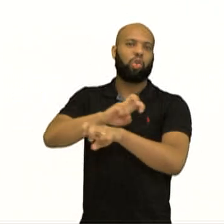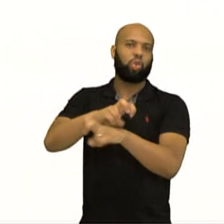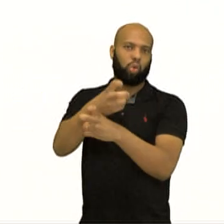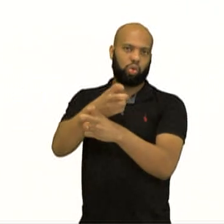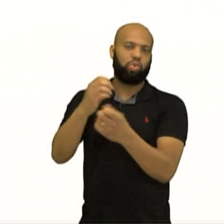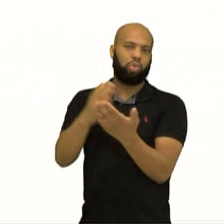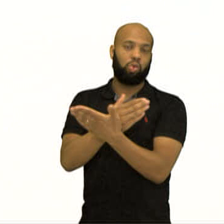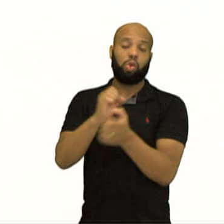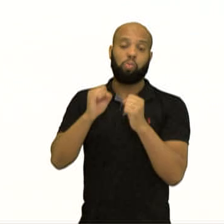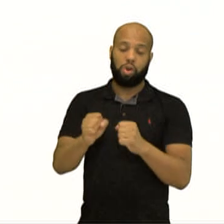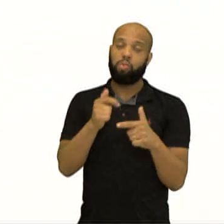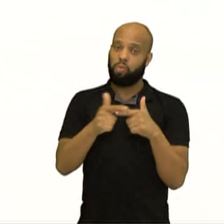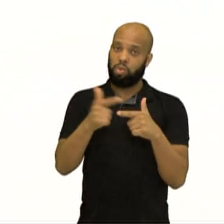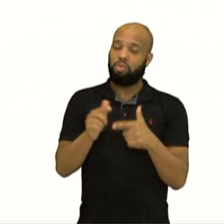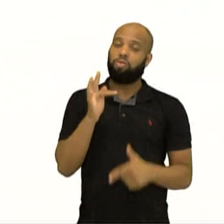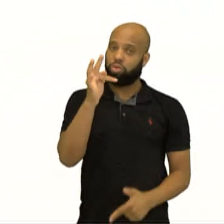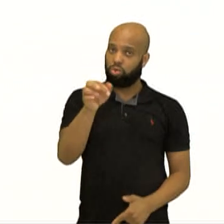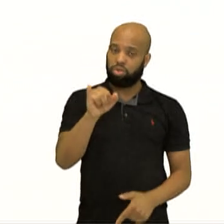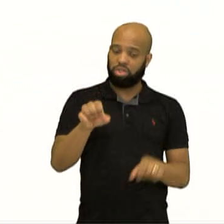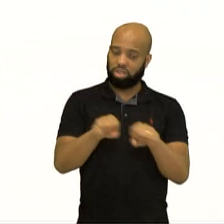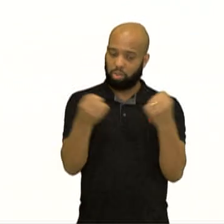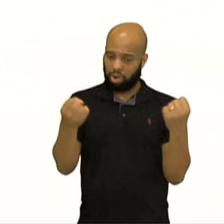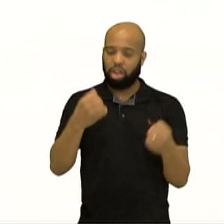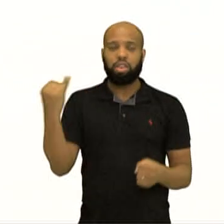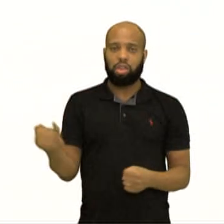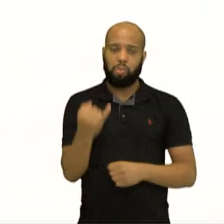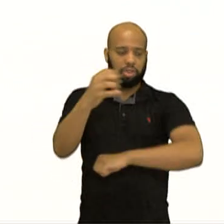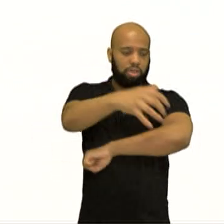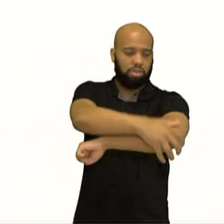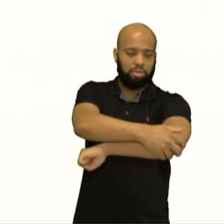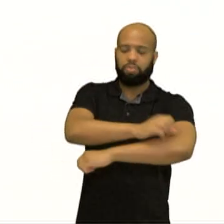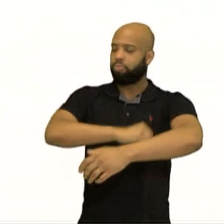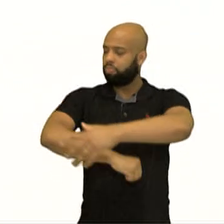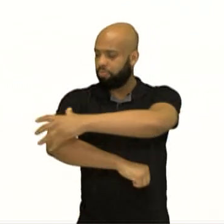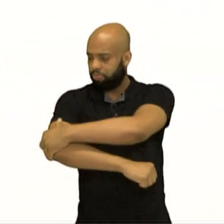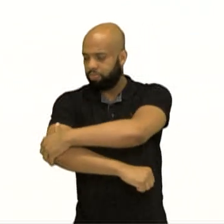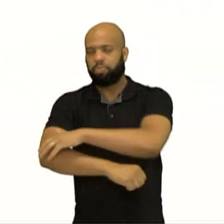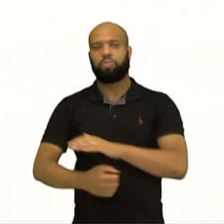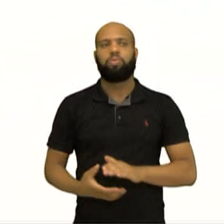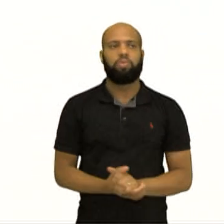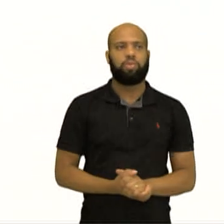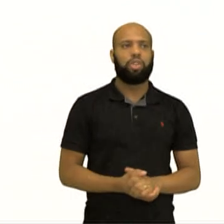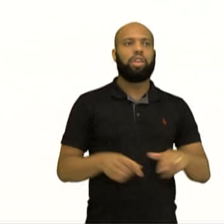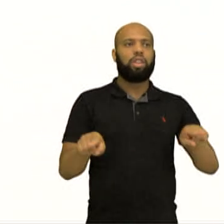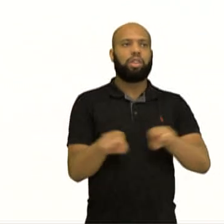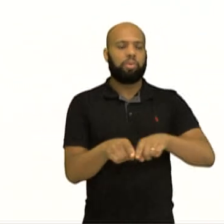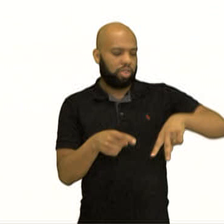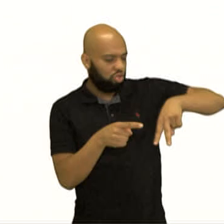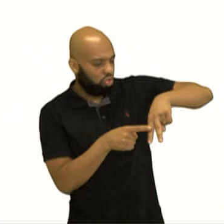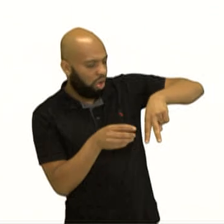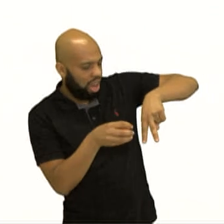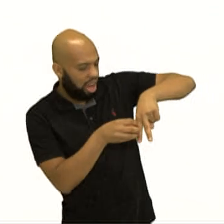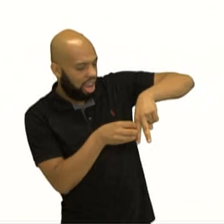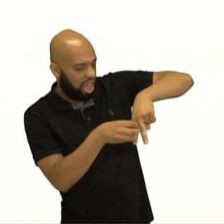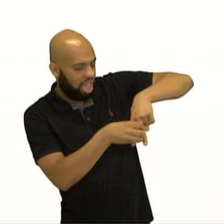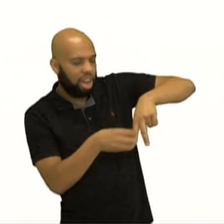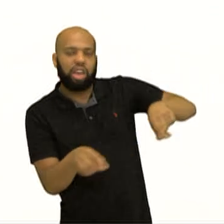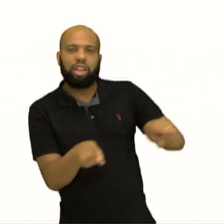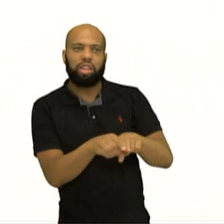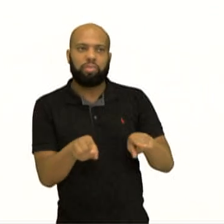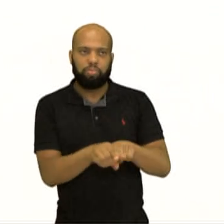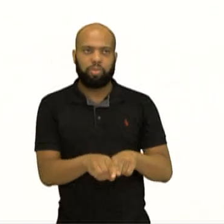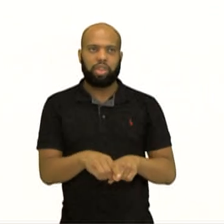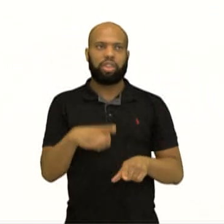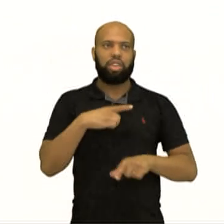acarretar um problema maior para você futuramente. Então, é importante você estar sempre com as cotoveleiras. As joelheiras, que as melhores